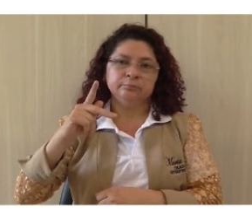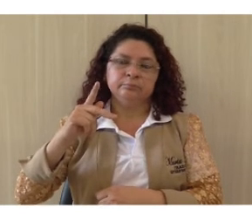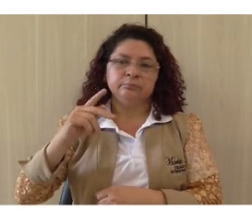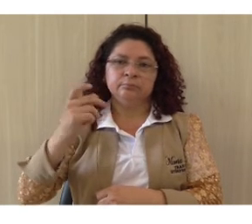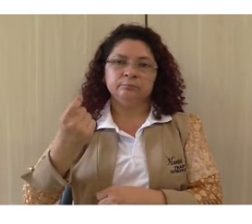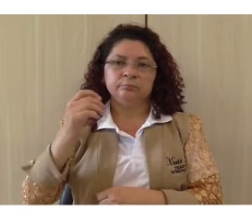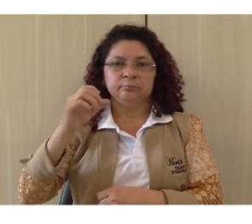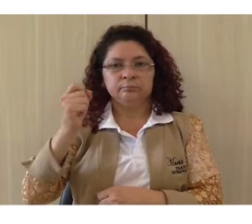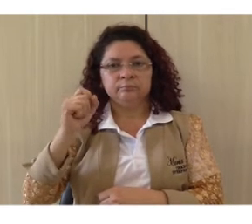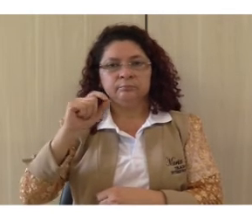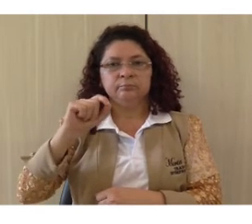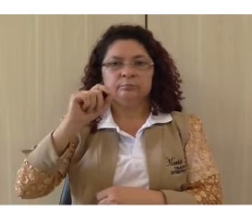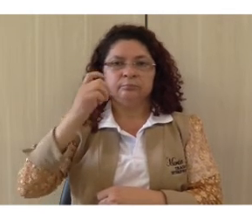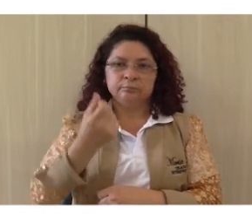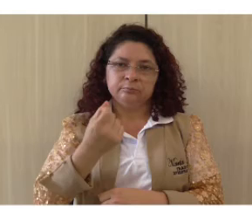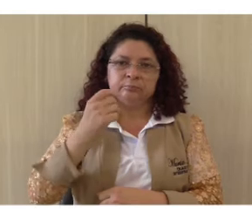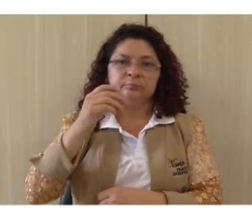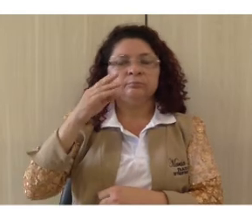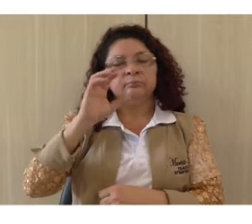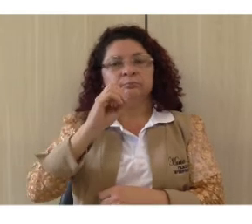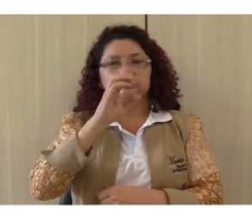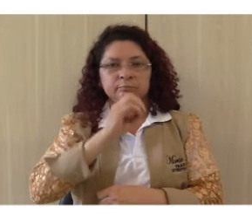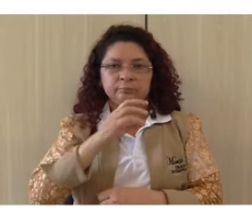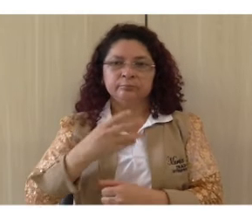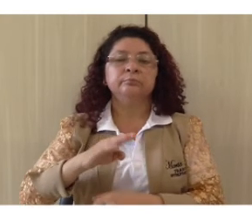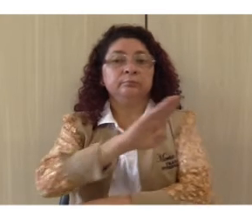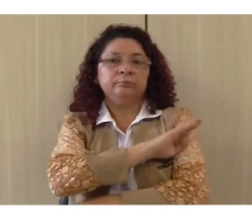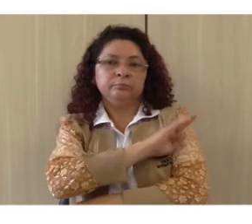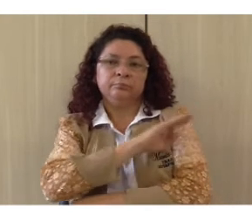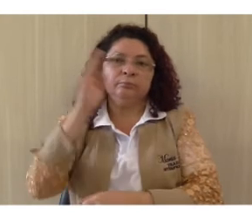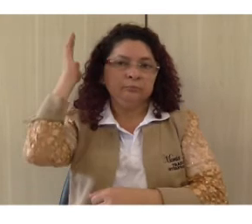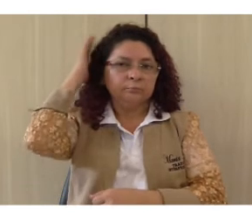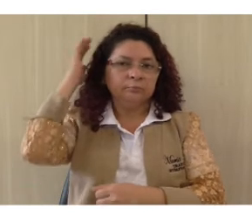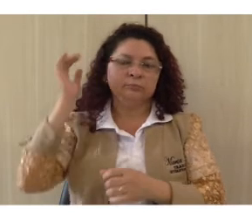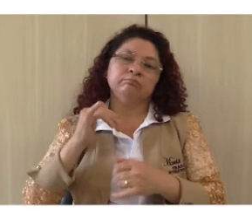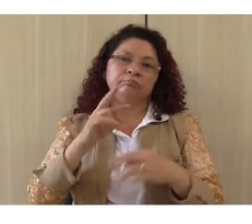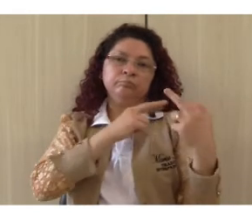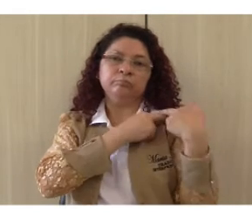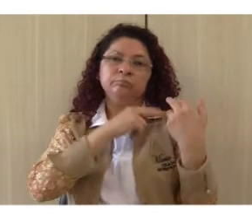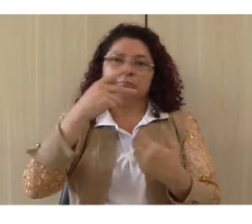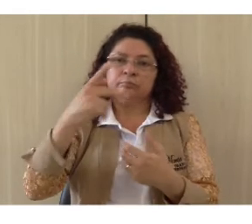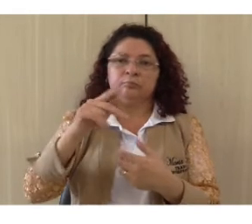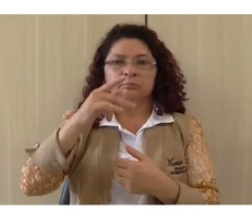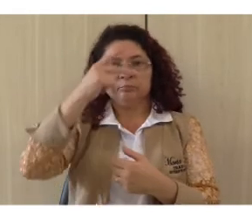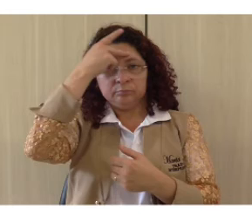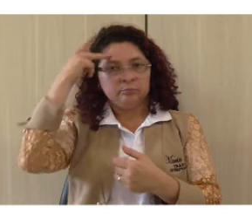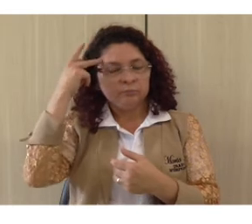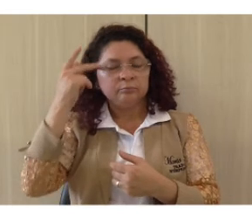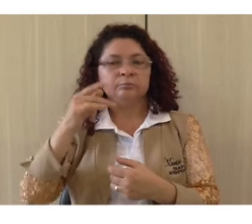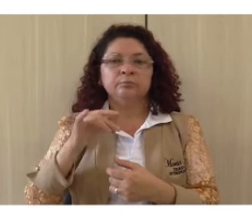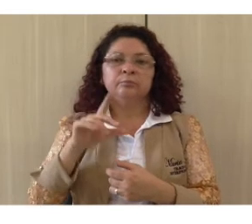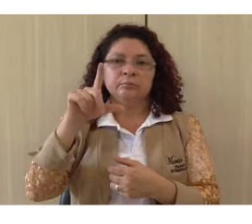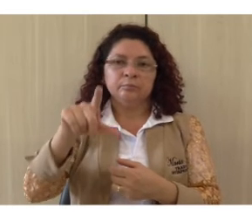000, Bragança, Pará, sendo de responsabilidade exclusiva do candidato a obtenção desse